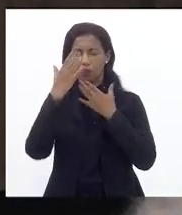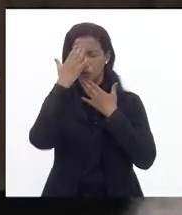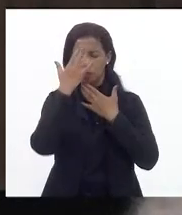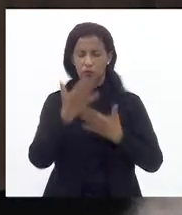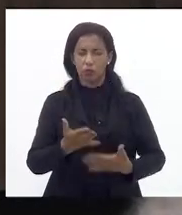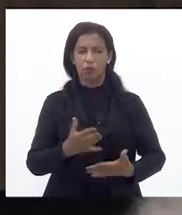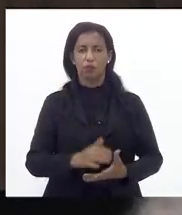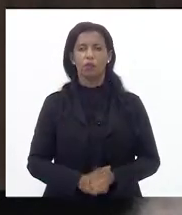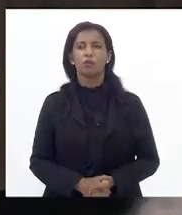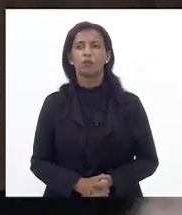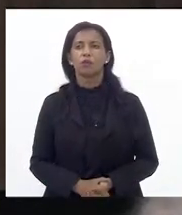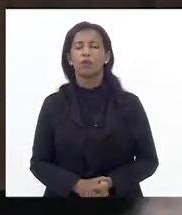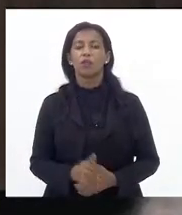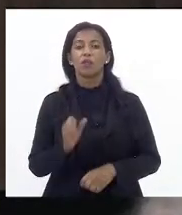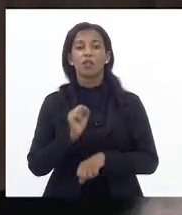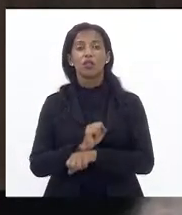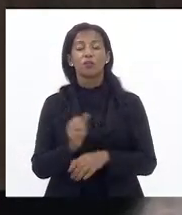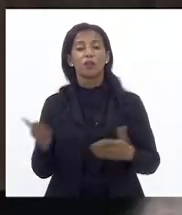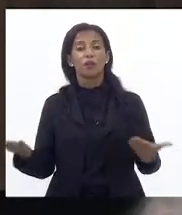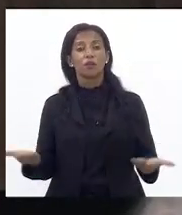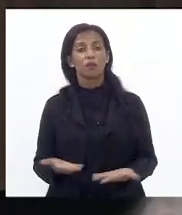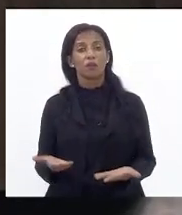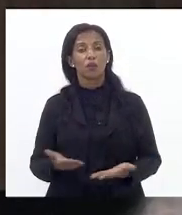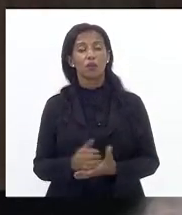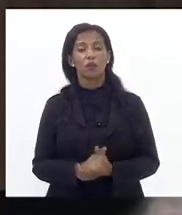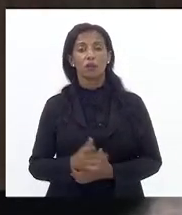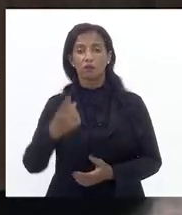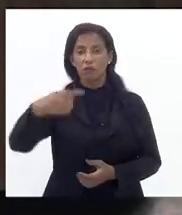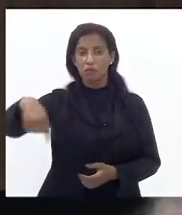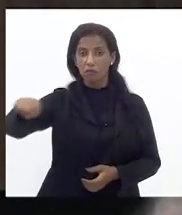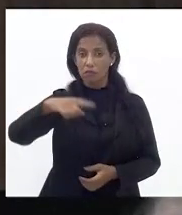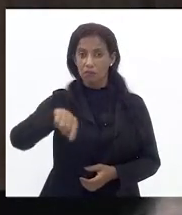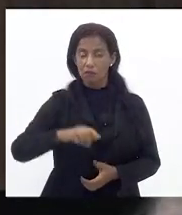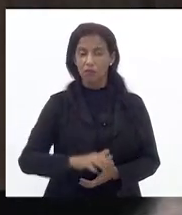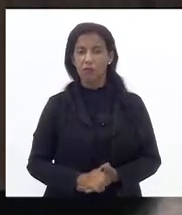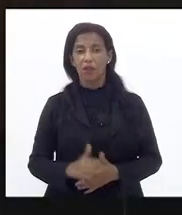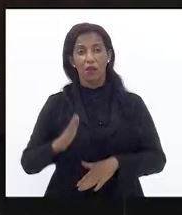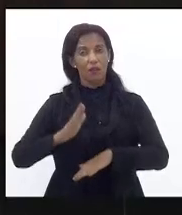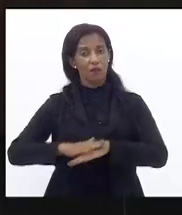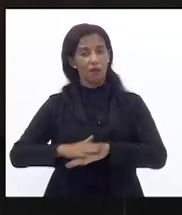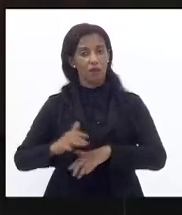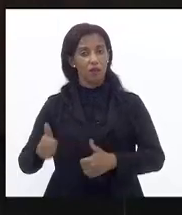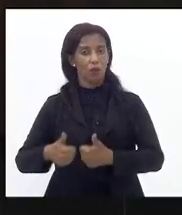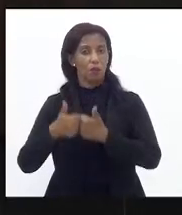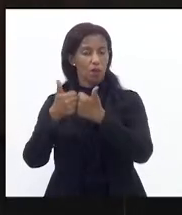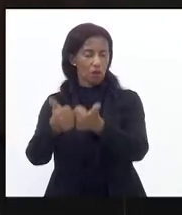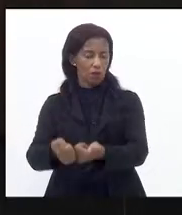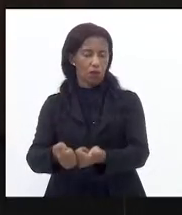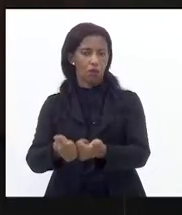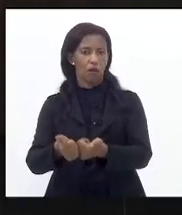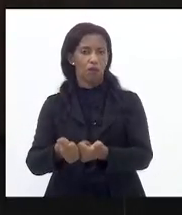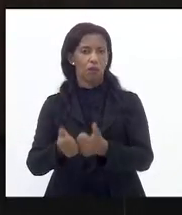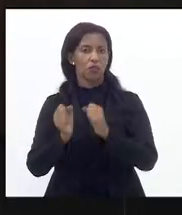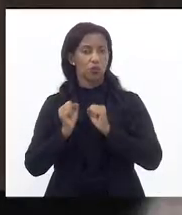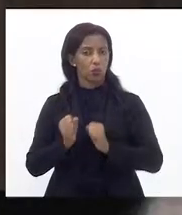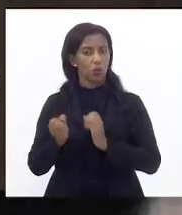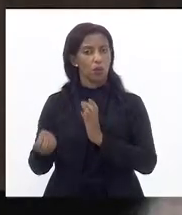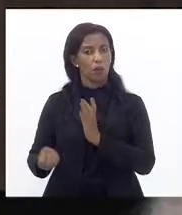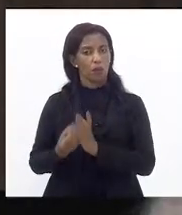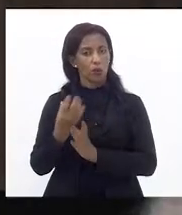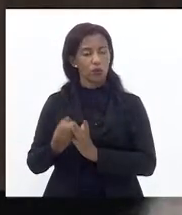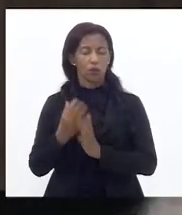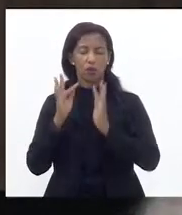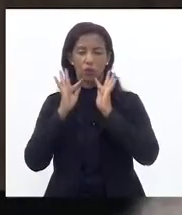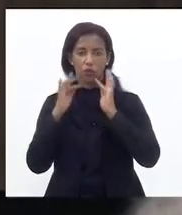agradeço e esperamos agora aqui vocês faça o melhor para gente aí pra gente poder produzir